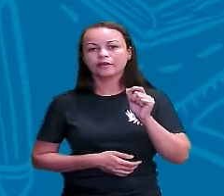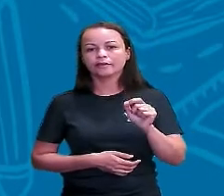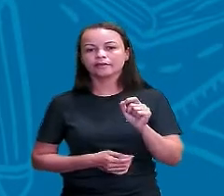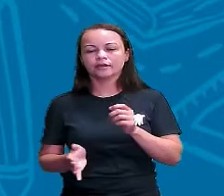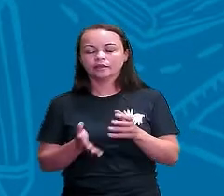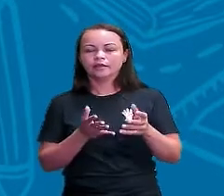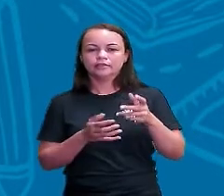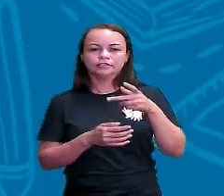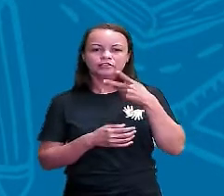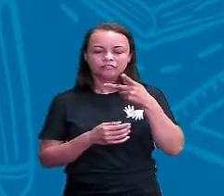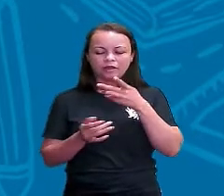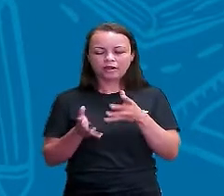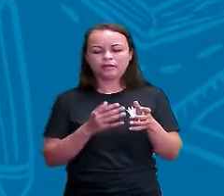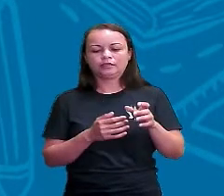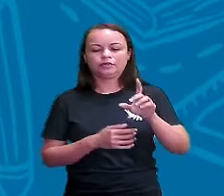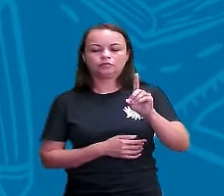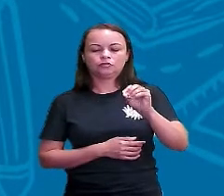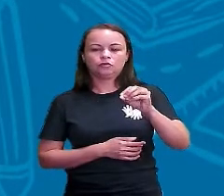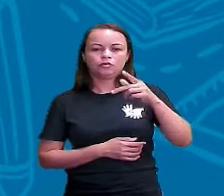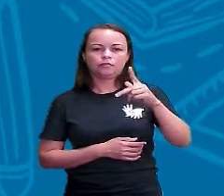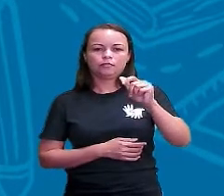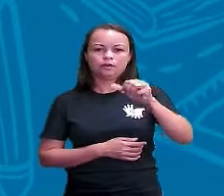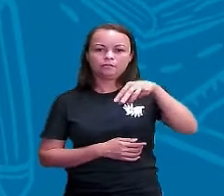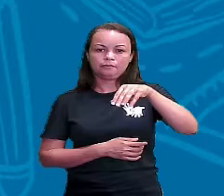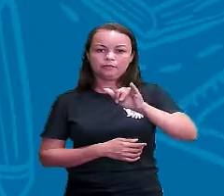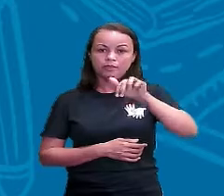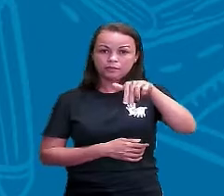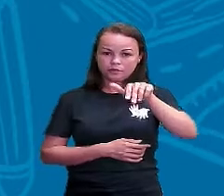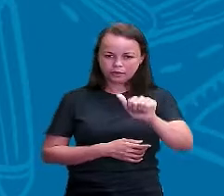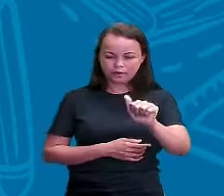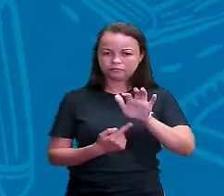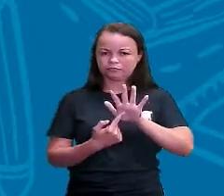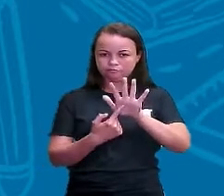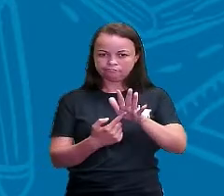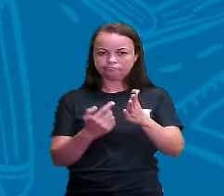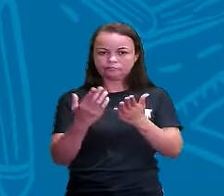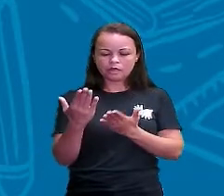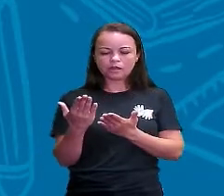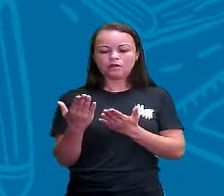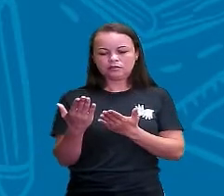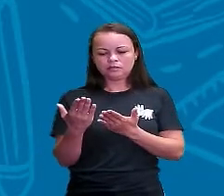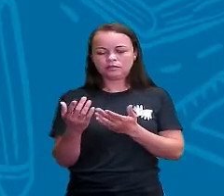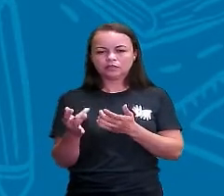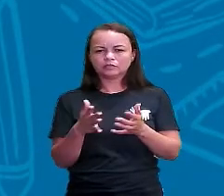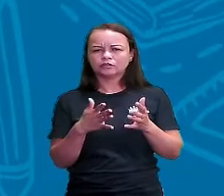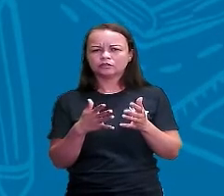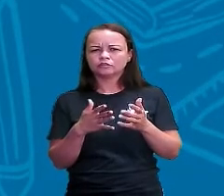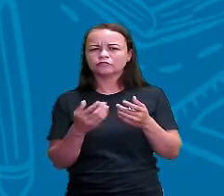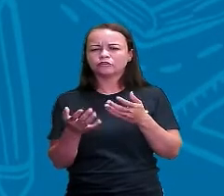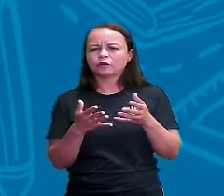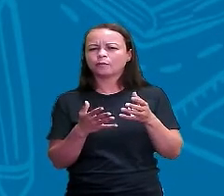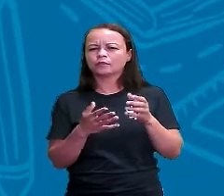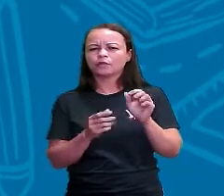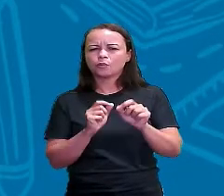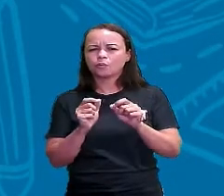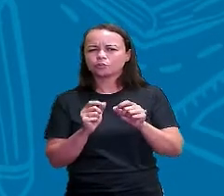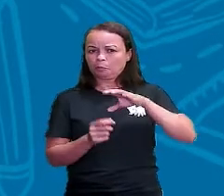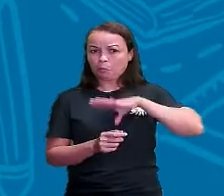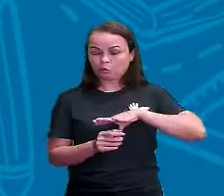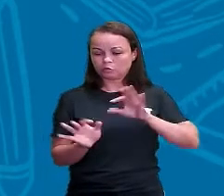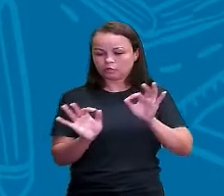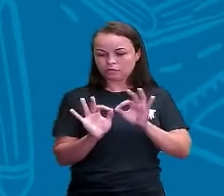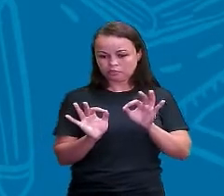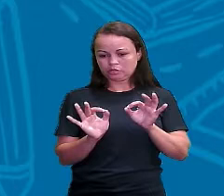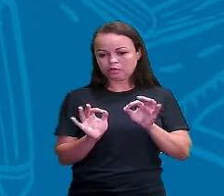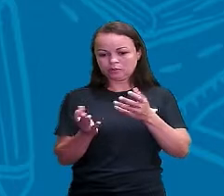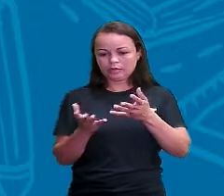falar da dopamina. E aí a dopamina, gente, que aí vocês estão vendo não de forma aportuguesada, eu queria